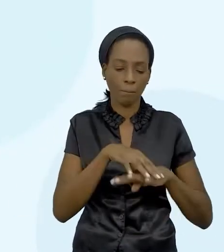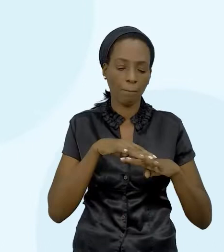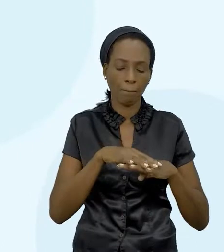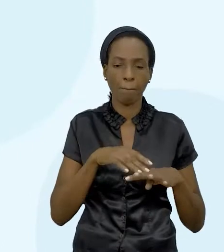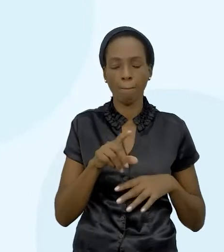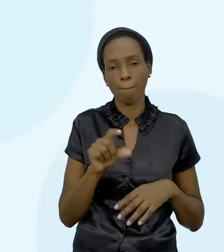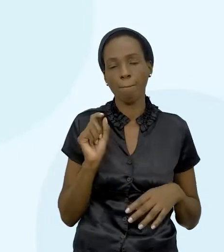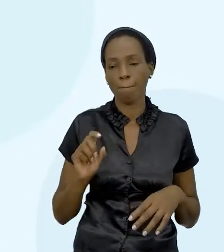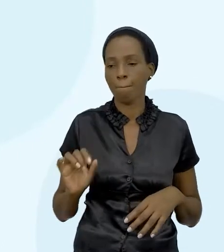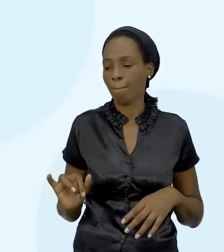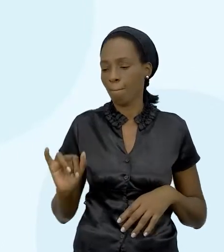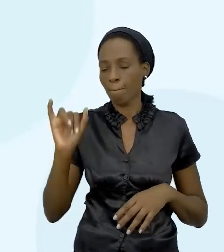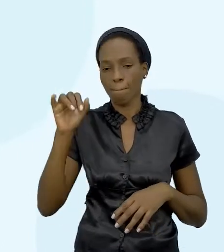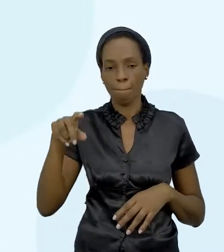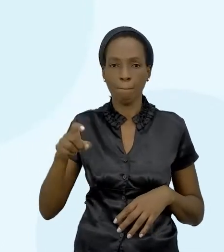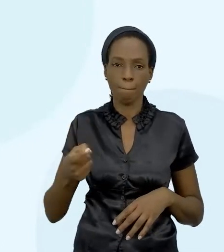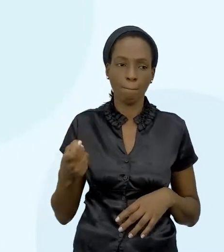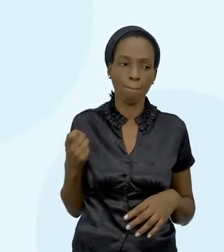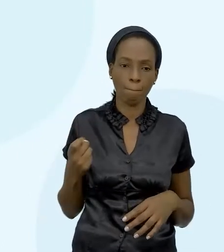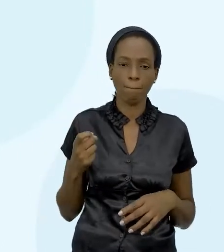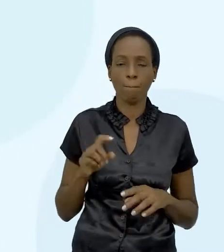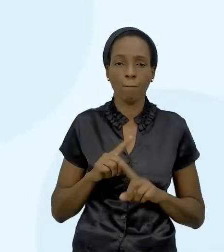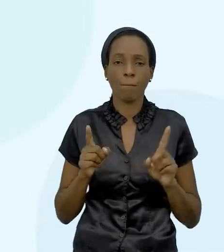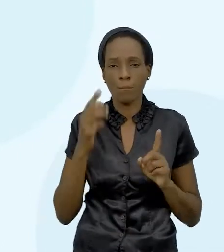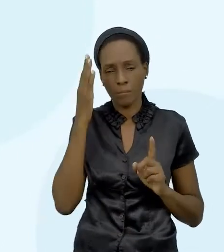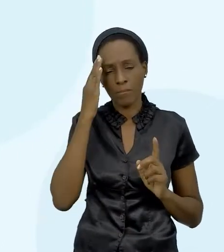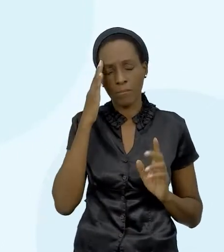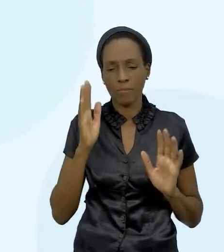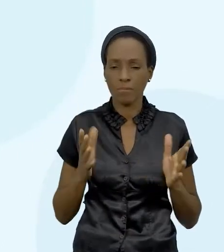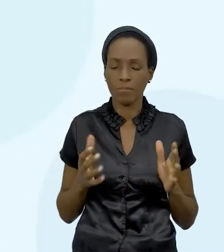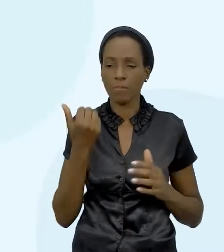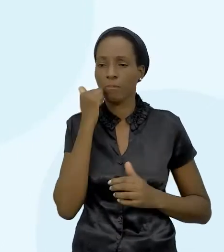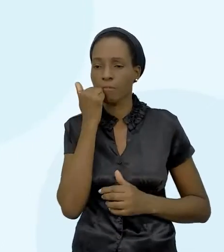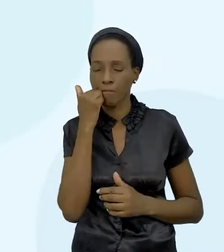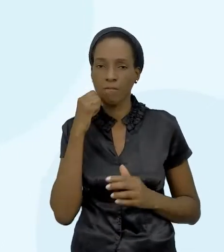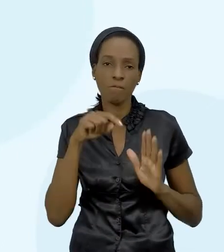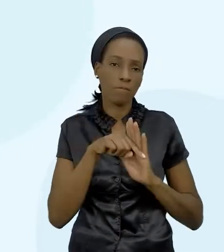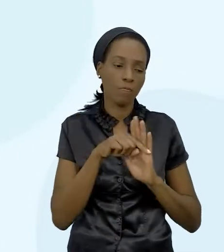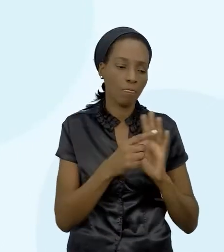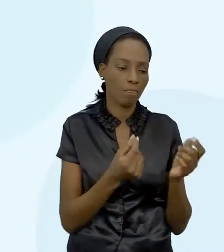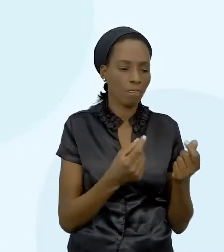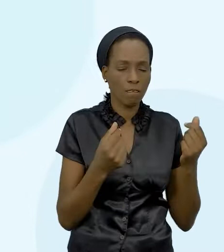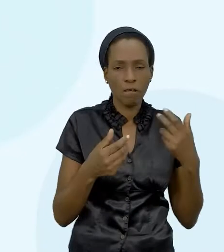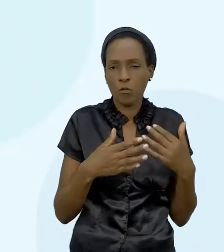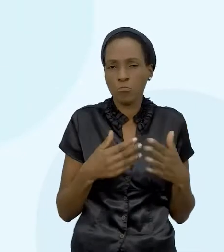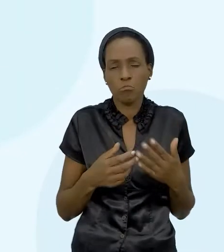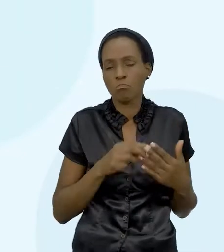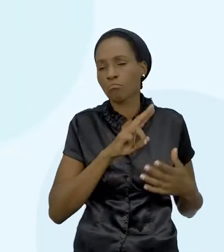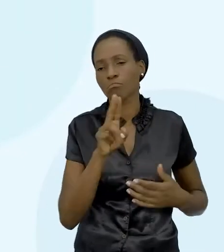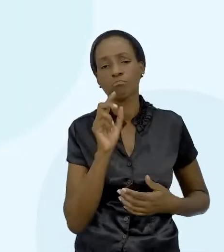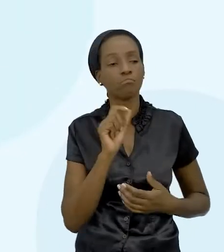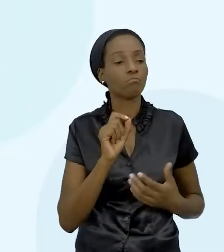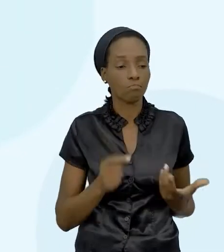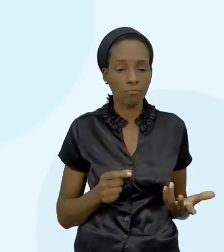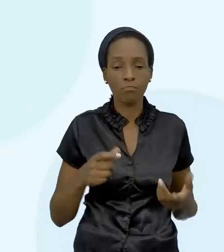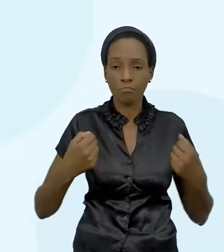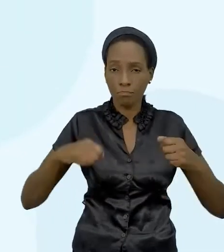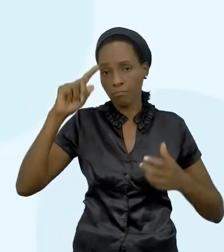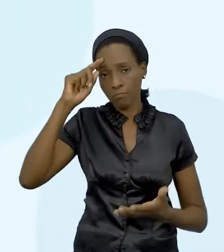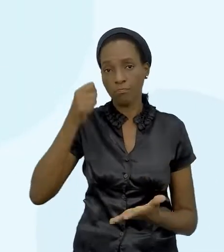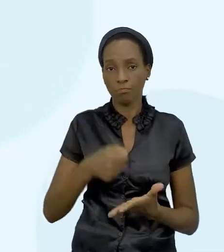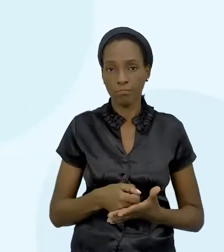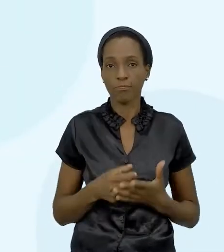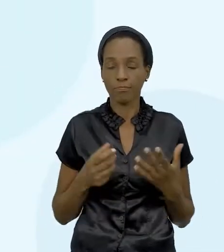Mas aqui, ó, a gente já sabe que na ciência, nos estudos financeiros, não importa a letra que a gente chama, desde que a gente determine,